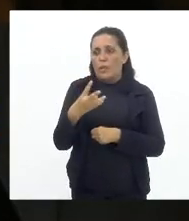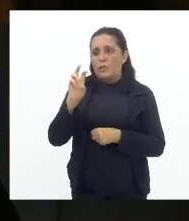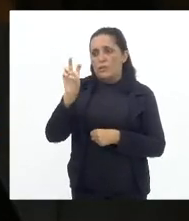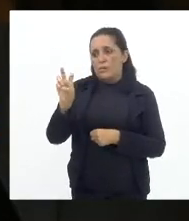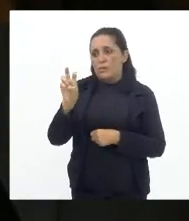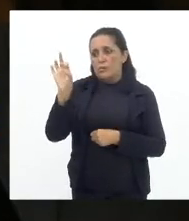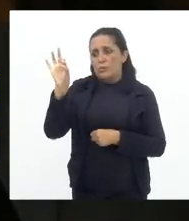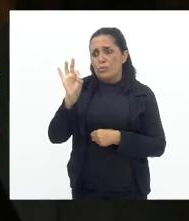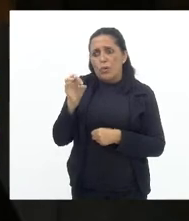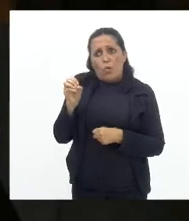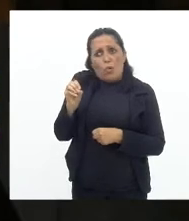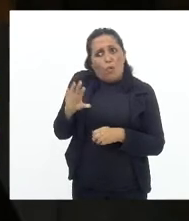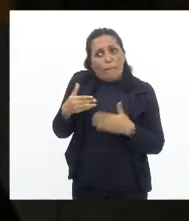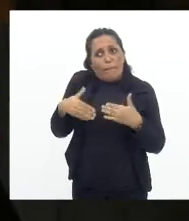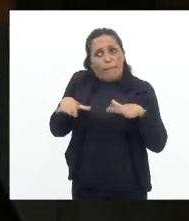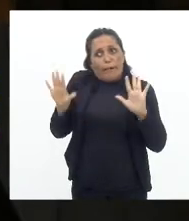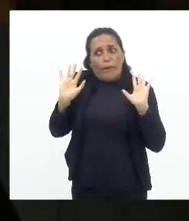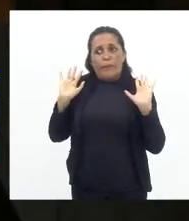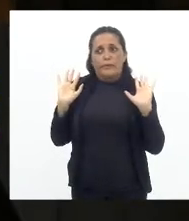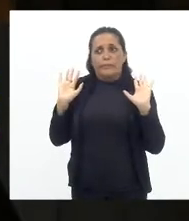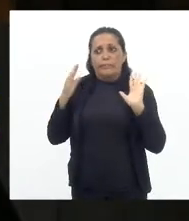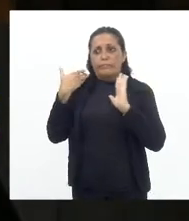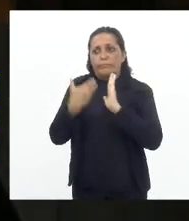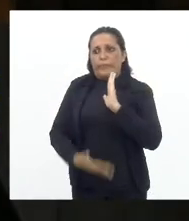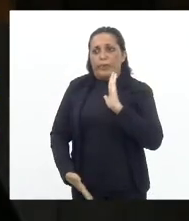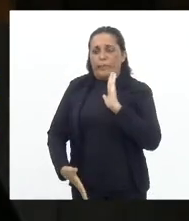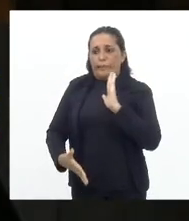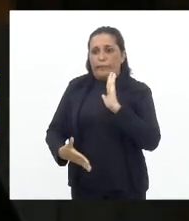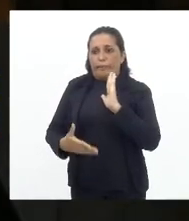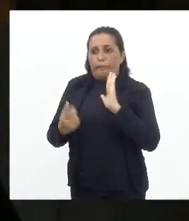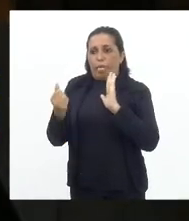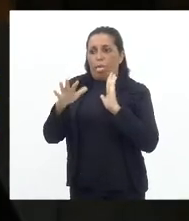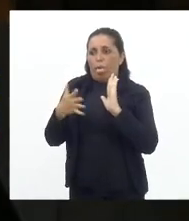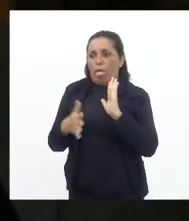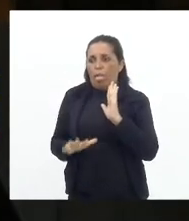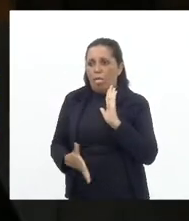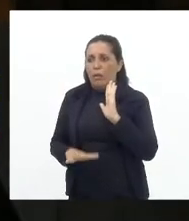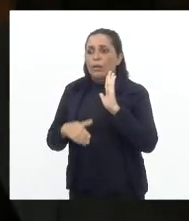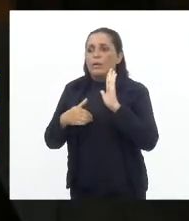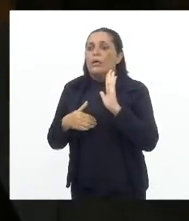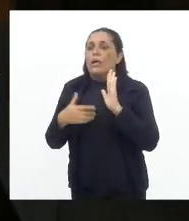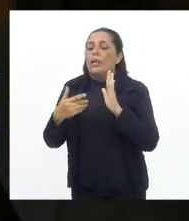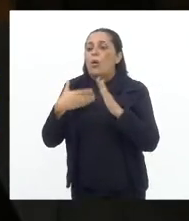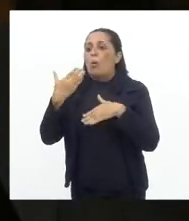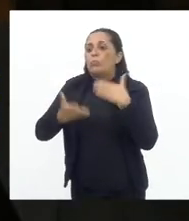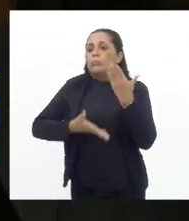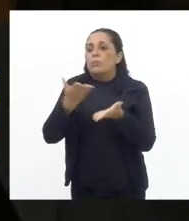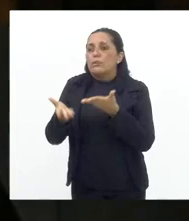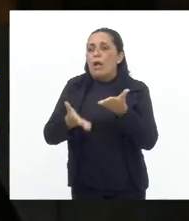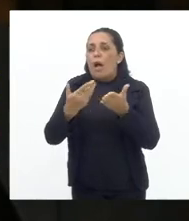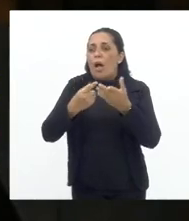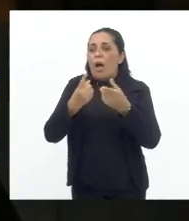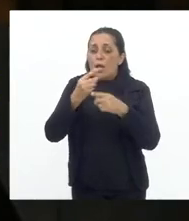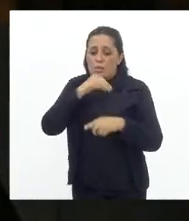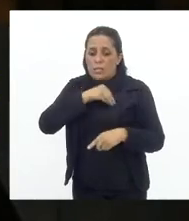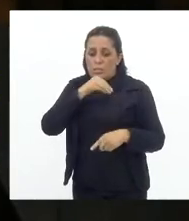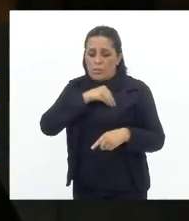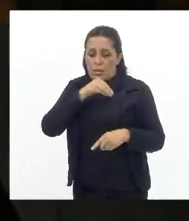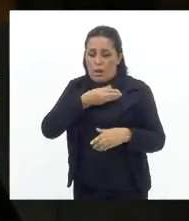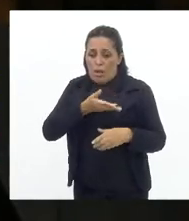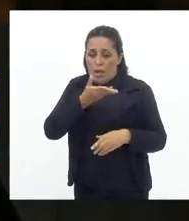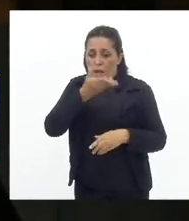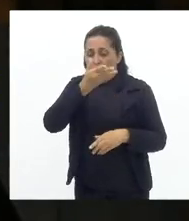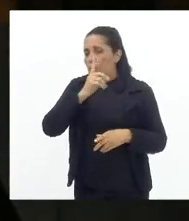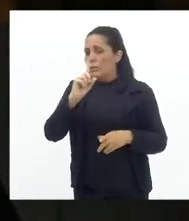45 porcento mais é de perdas inflacionárias ninguém aqui está tratando de concessão de aumentos reais